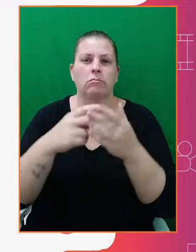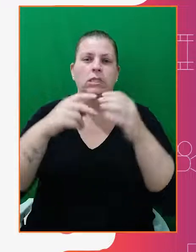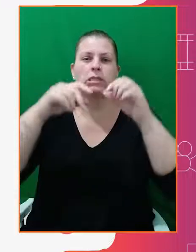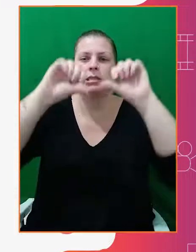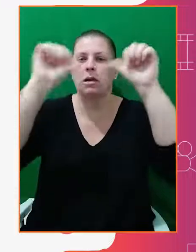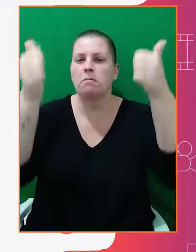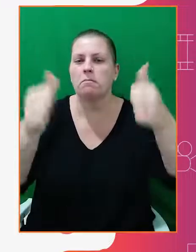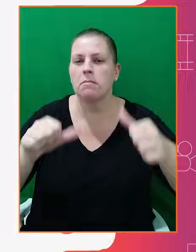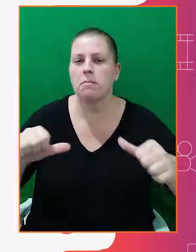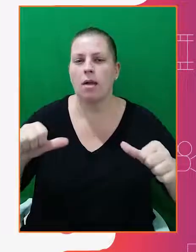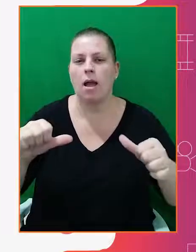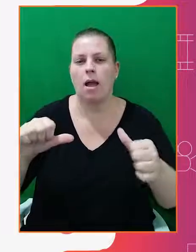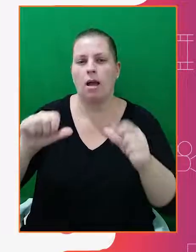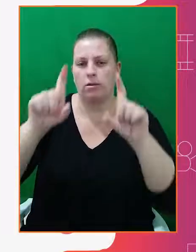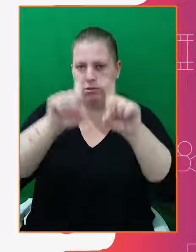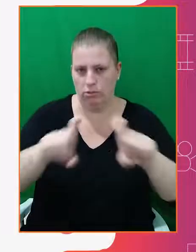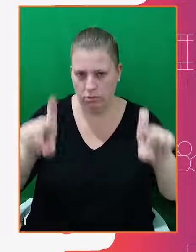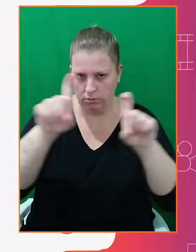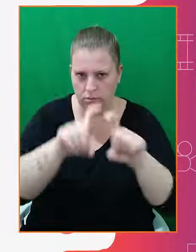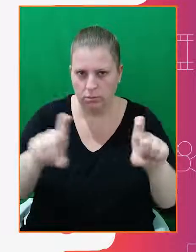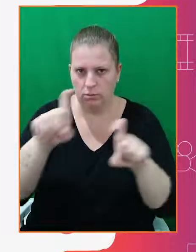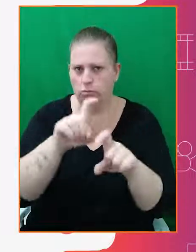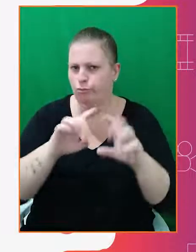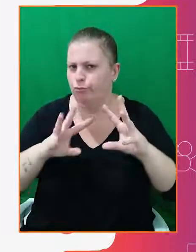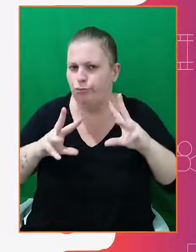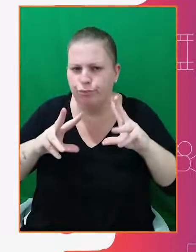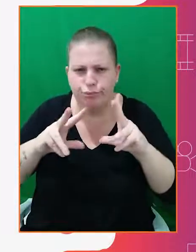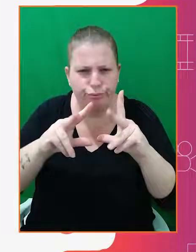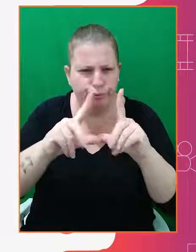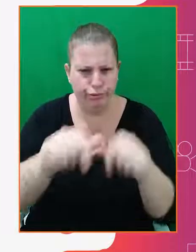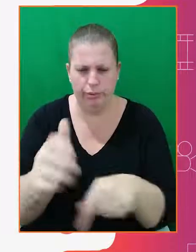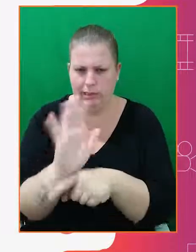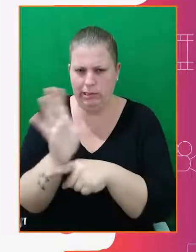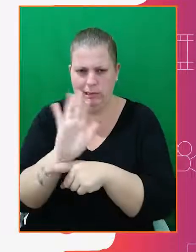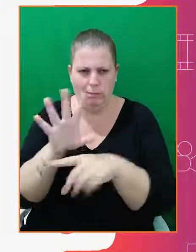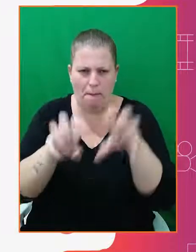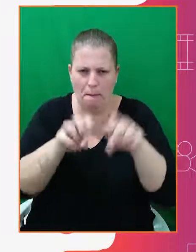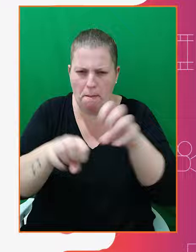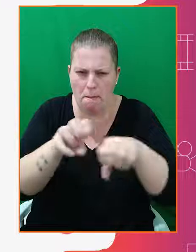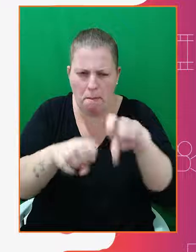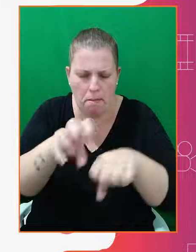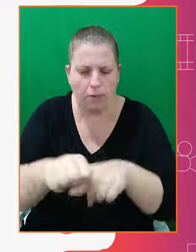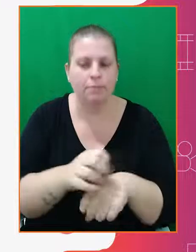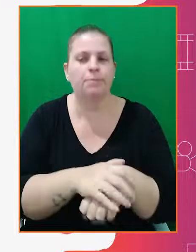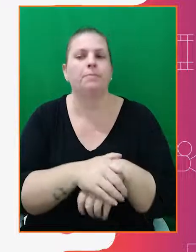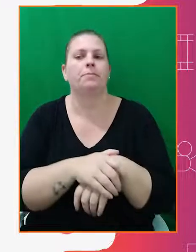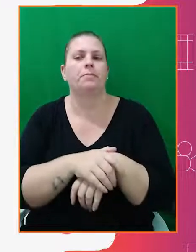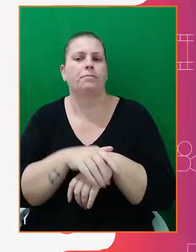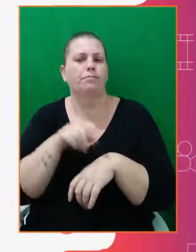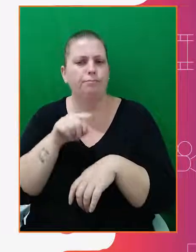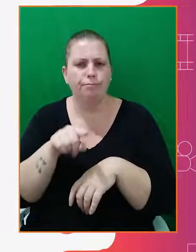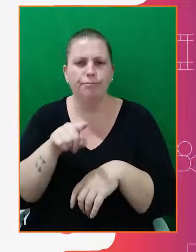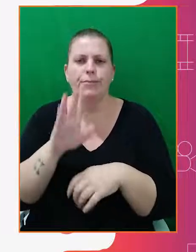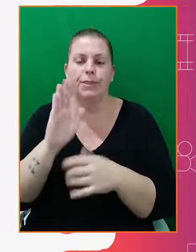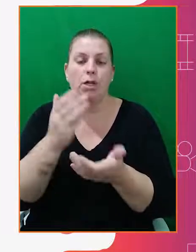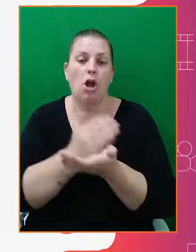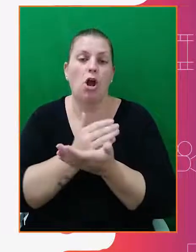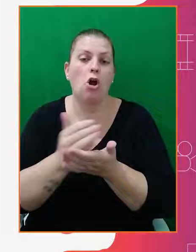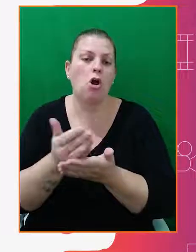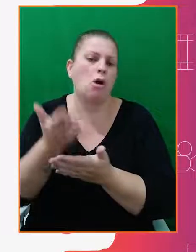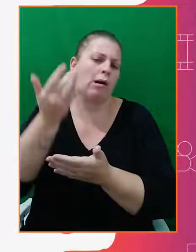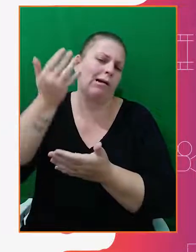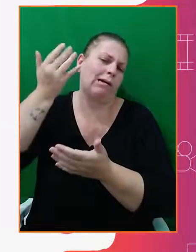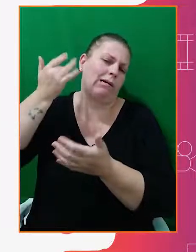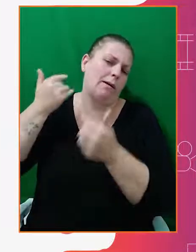tipo imagens geradas por computador. Ela invadiu as produções de cinema e hoje está em quase toda a produção. Essa história data desde